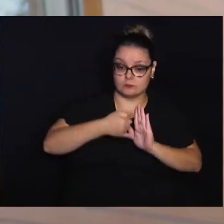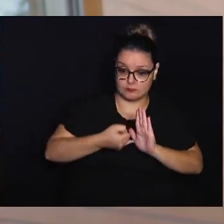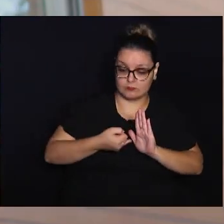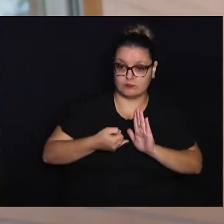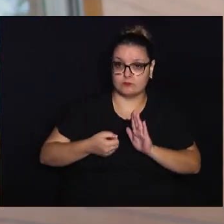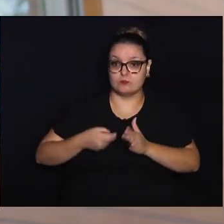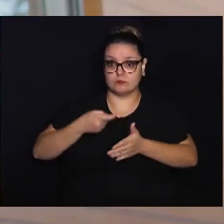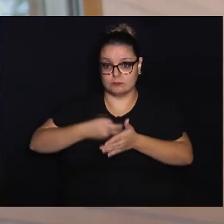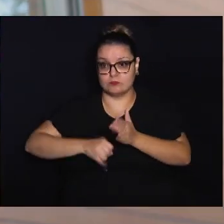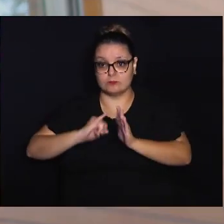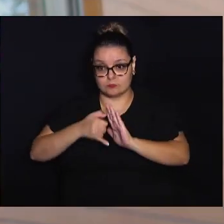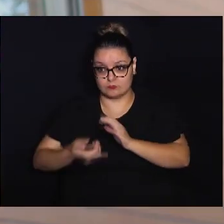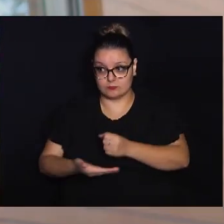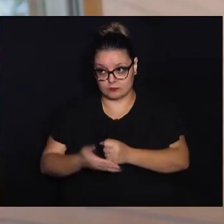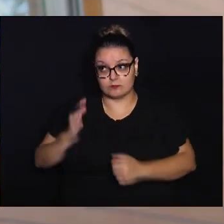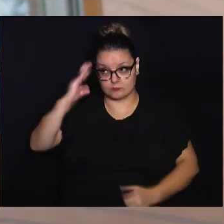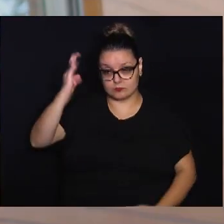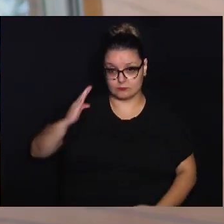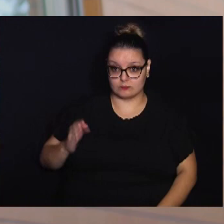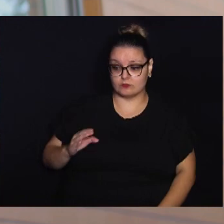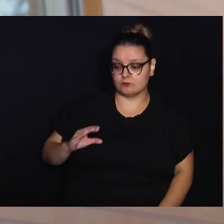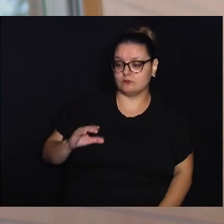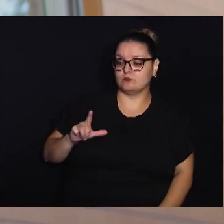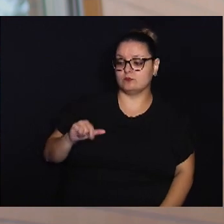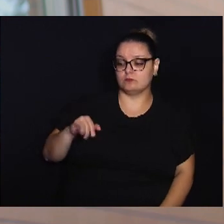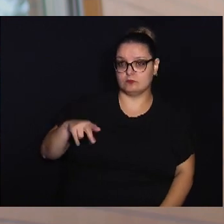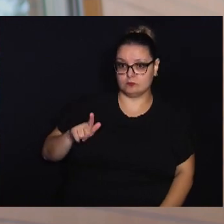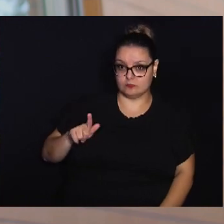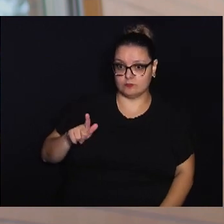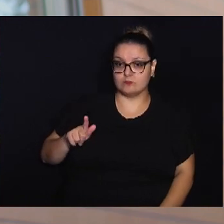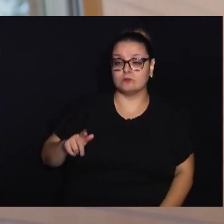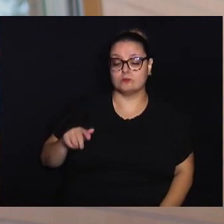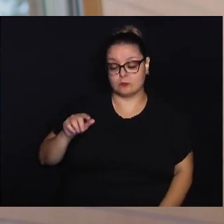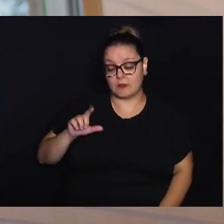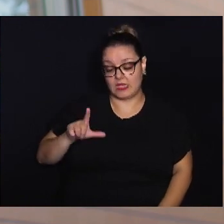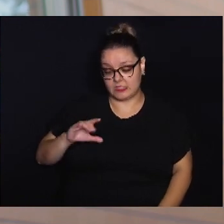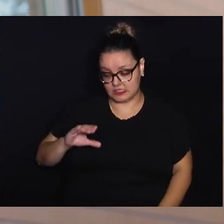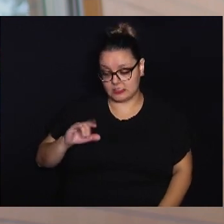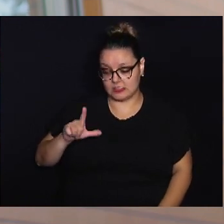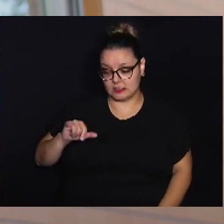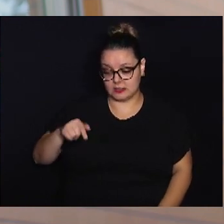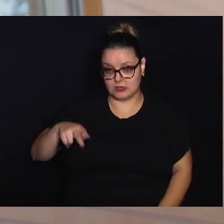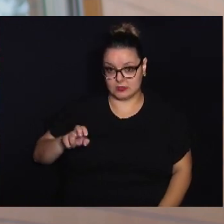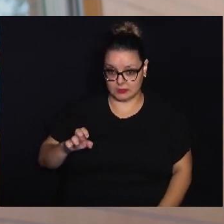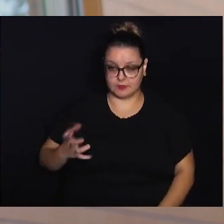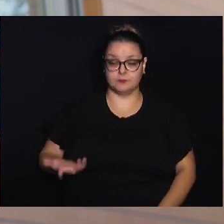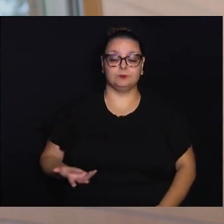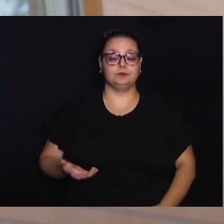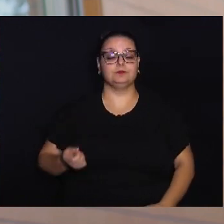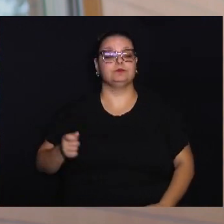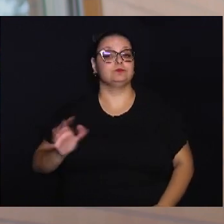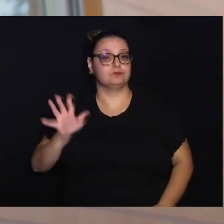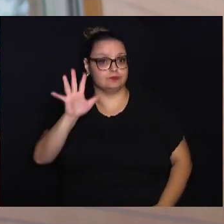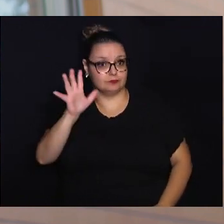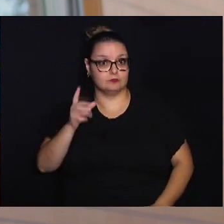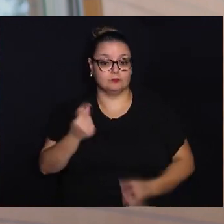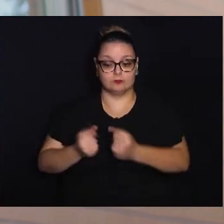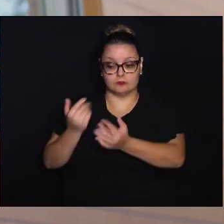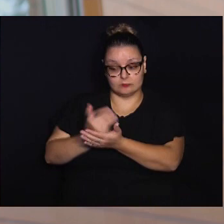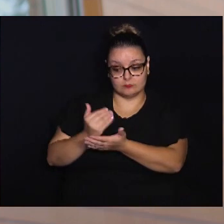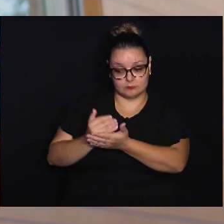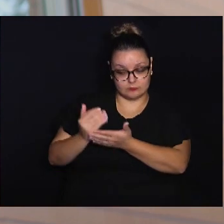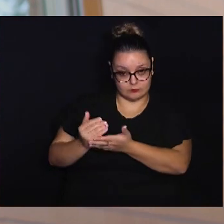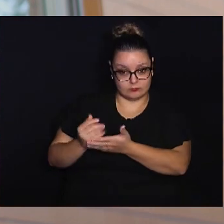de juros, né, a taxa básica de juros do Brasil, que é a Selic, quando ela está muito elevada, você vai fazer a aquisição de um imóvel